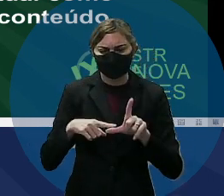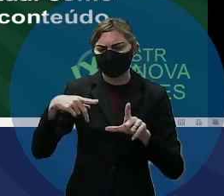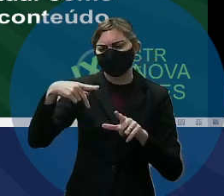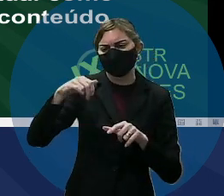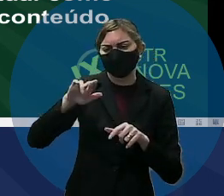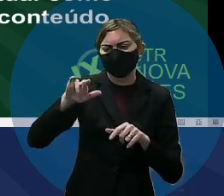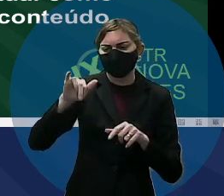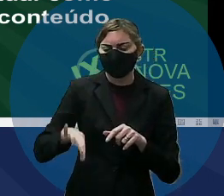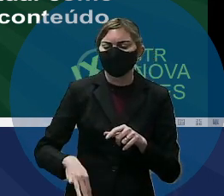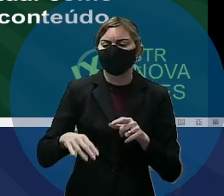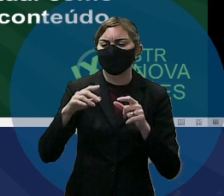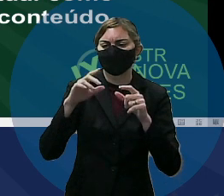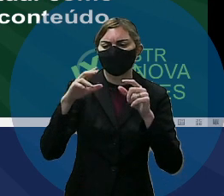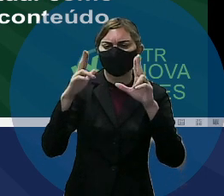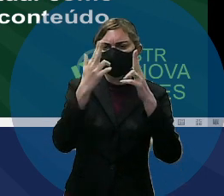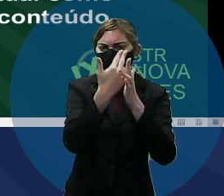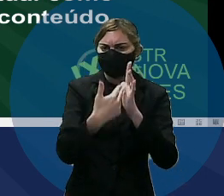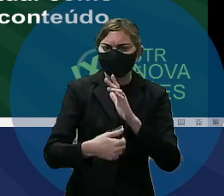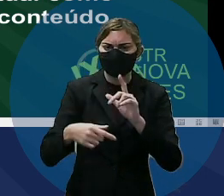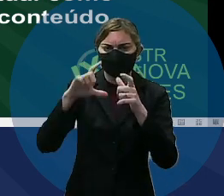figuras geométricas,